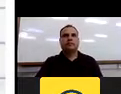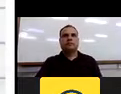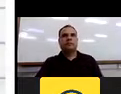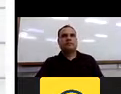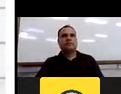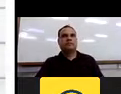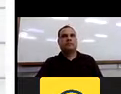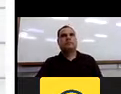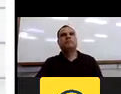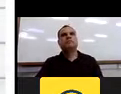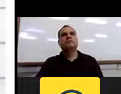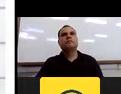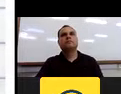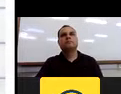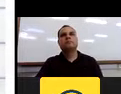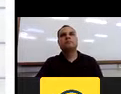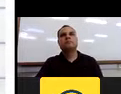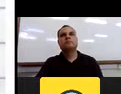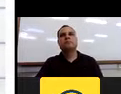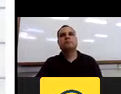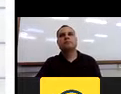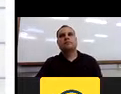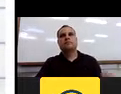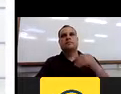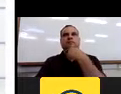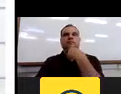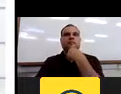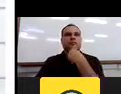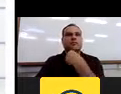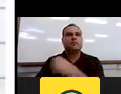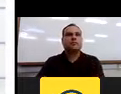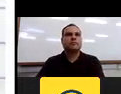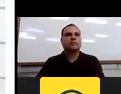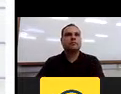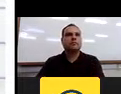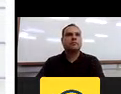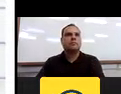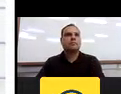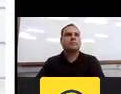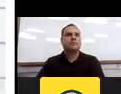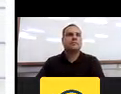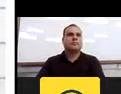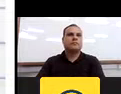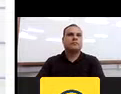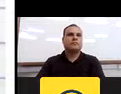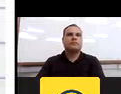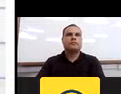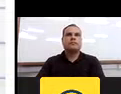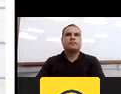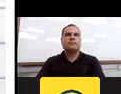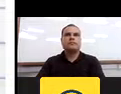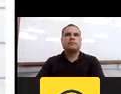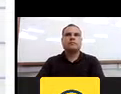uma educação mais rasa, mais superficial, que não aprofunda nos conhecimentos, né, produzidos